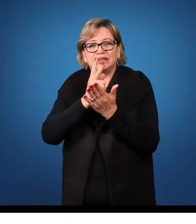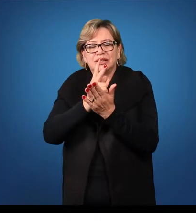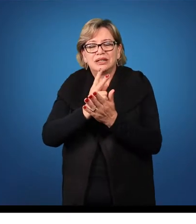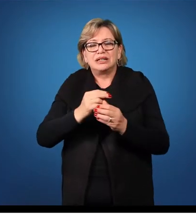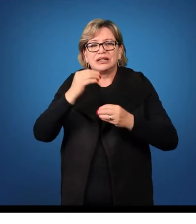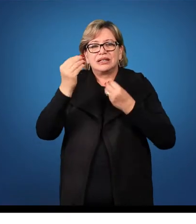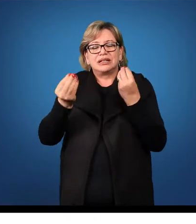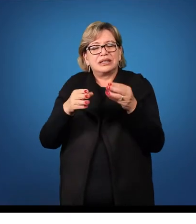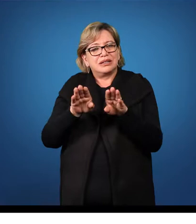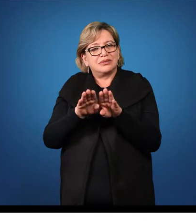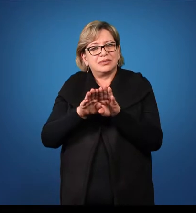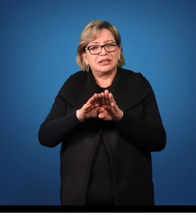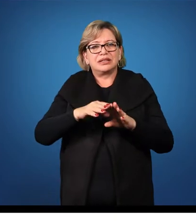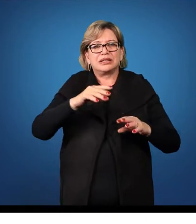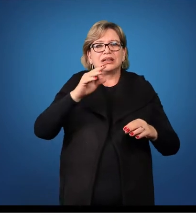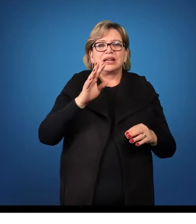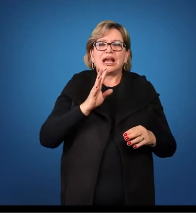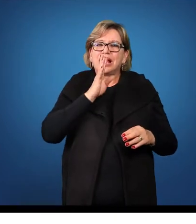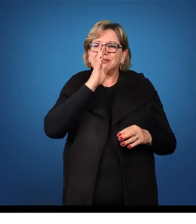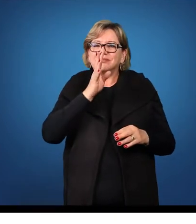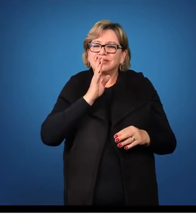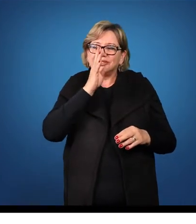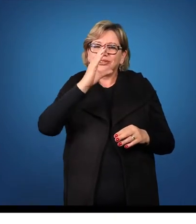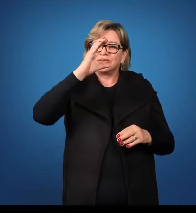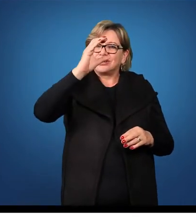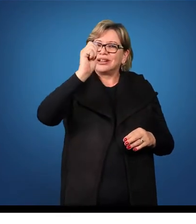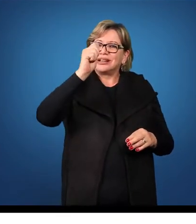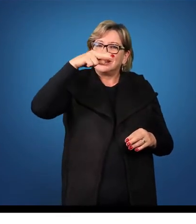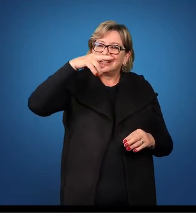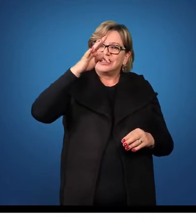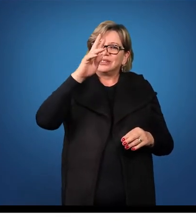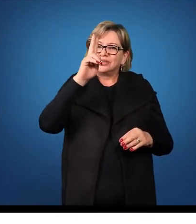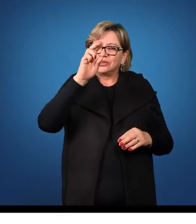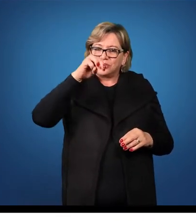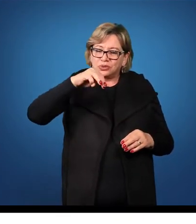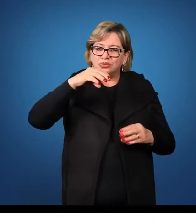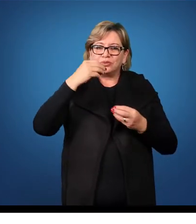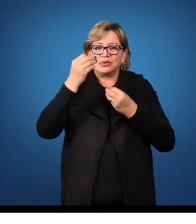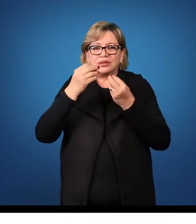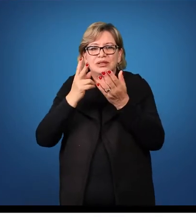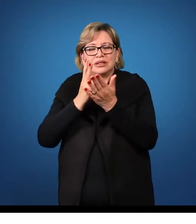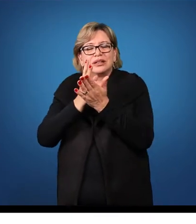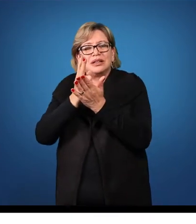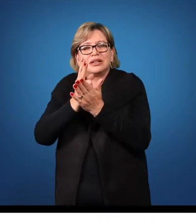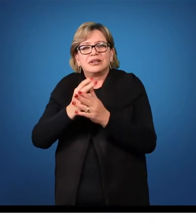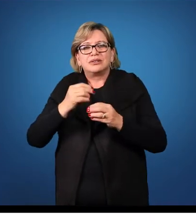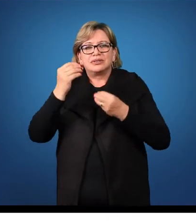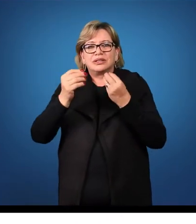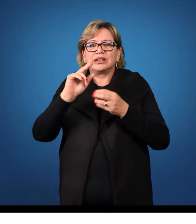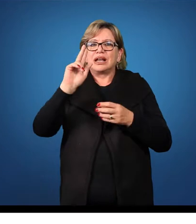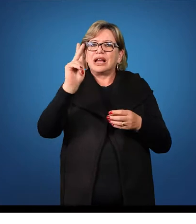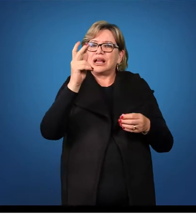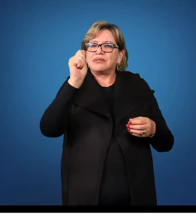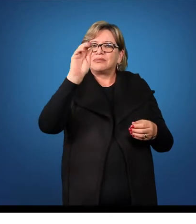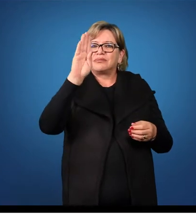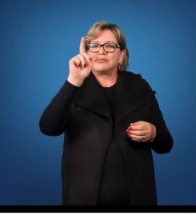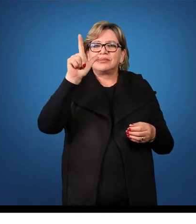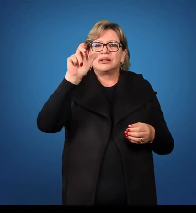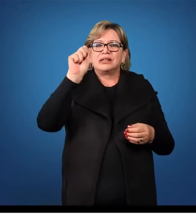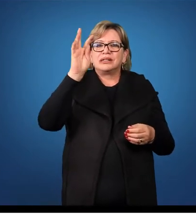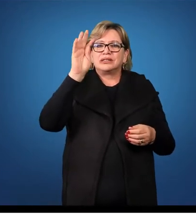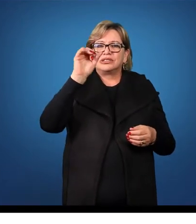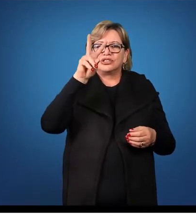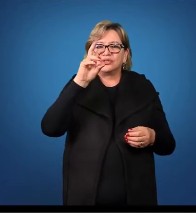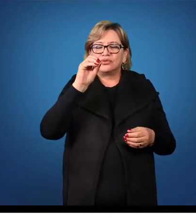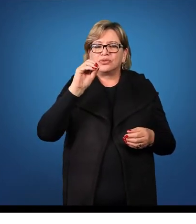e no acusativo canto o vocativo cantos e no relativo canto